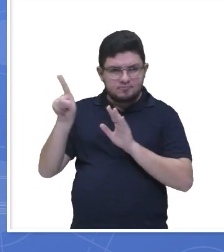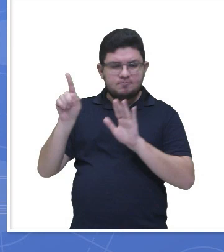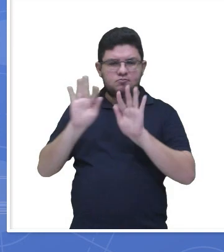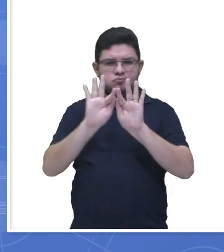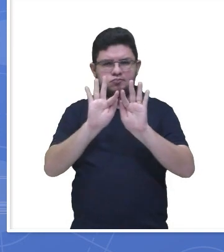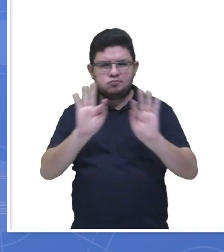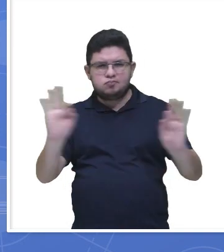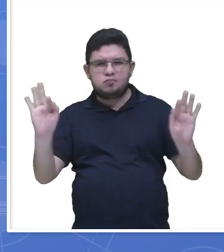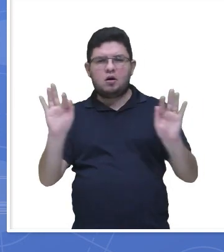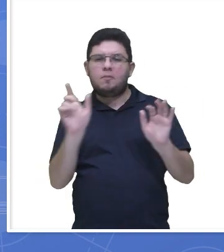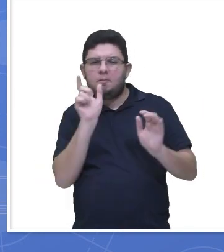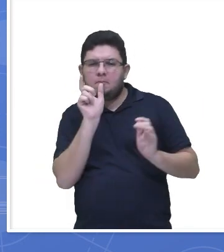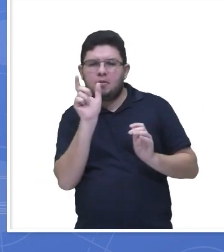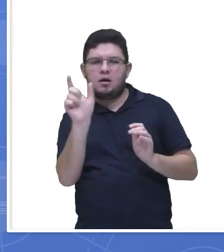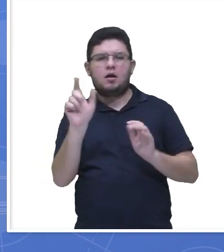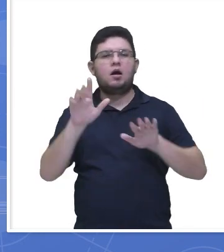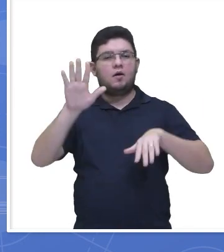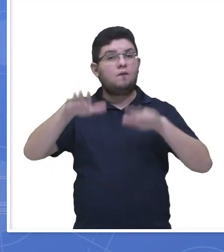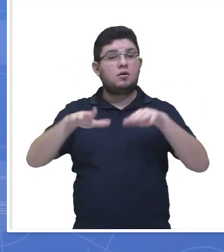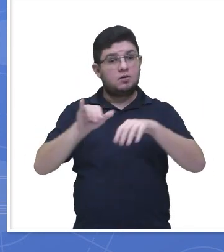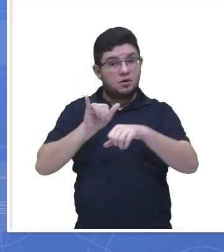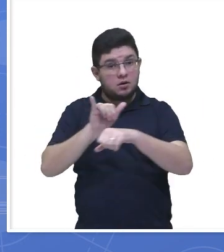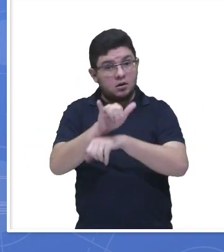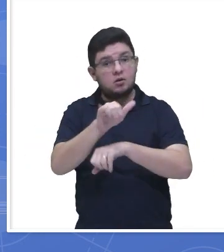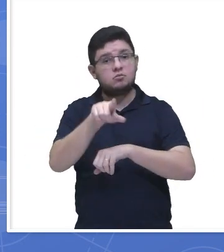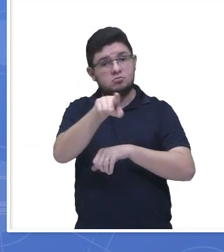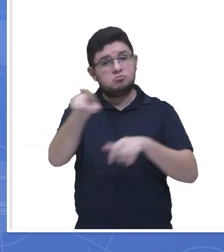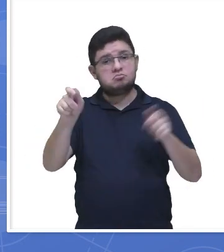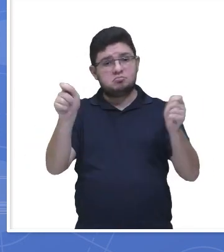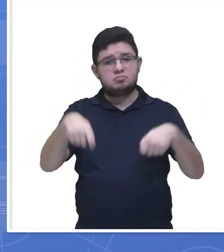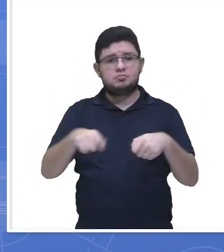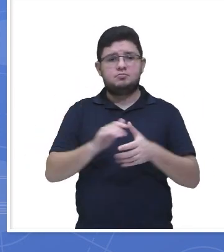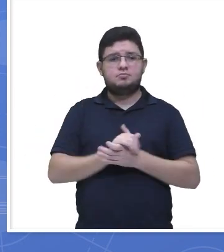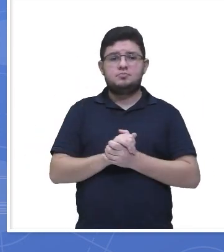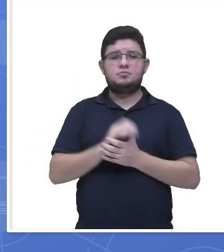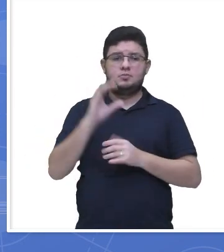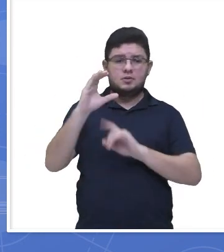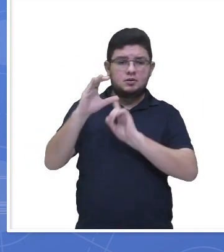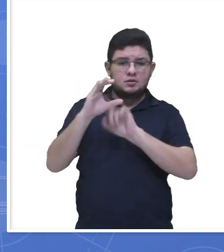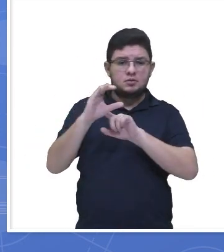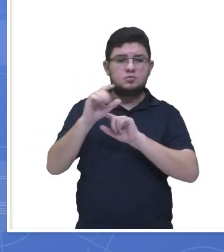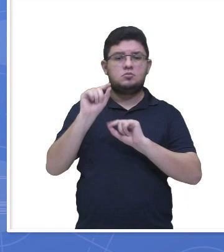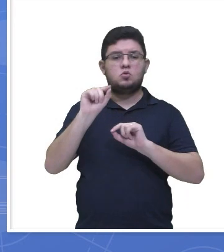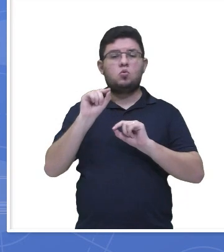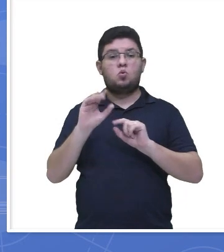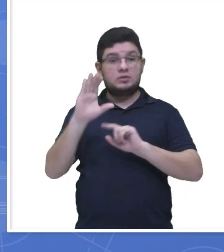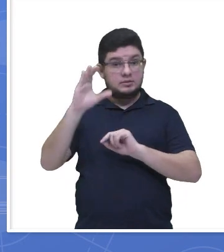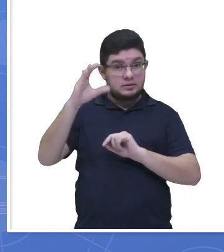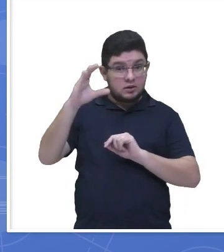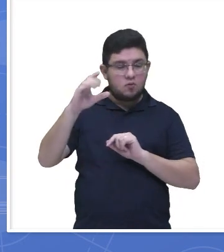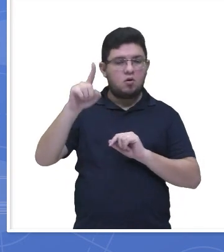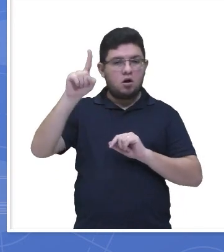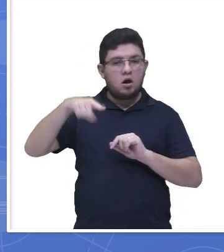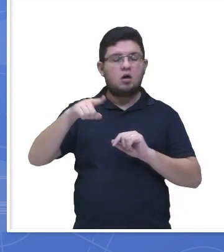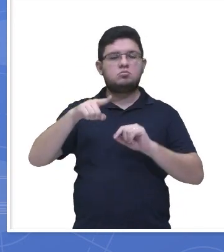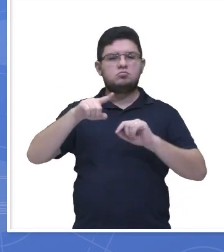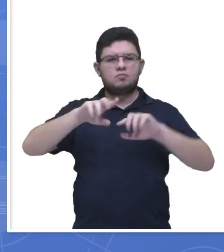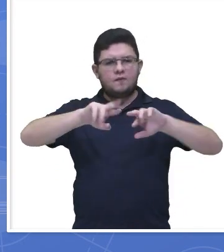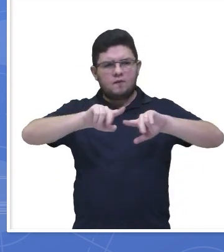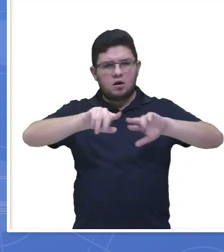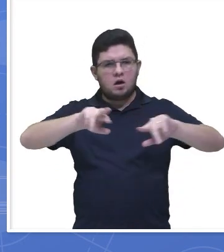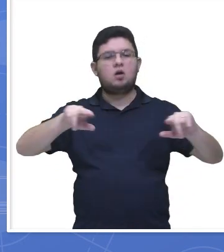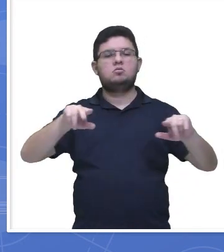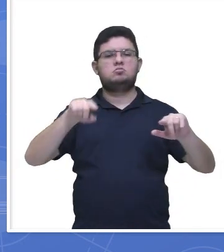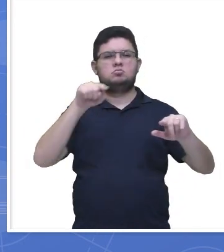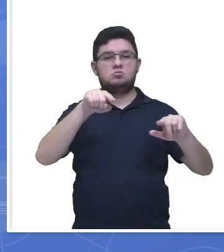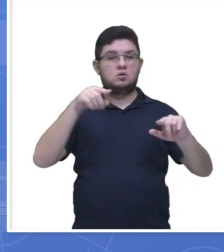as pegadinhas que aparecem no vestibular. Letra C. O objeto científico são dados empíricos,